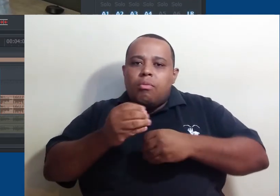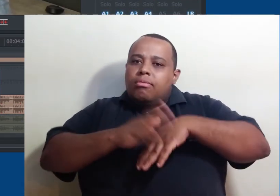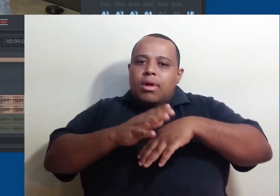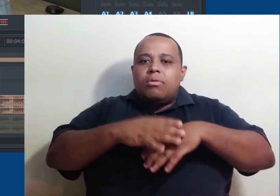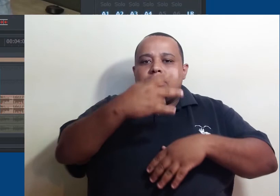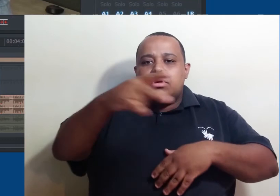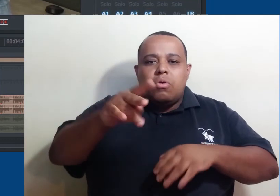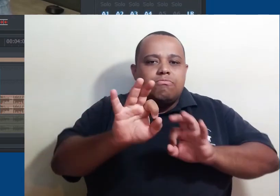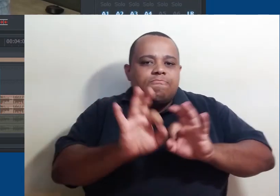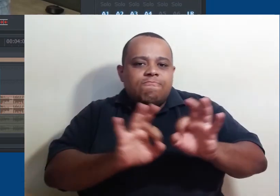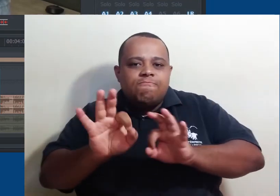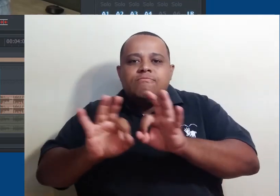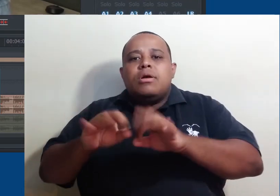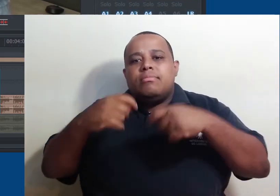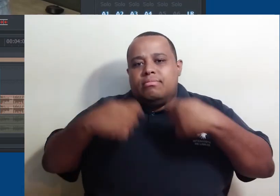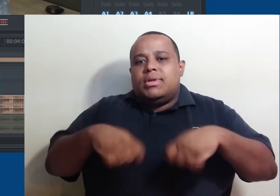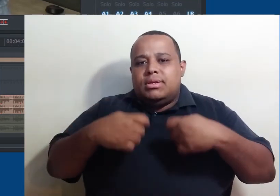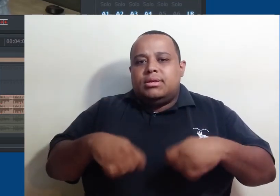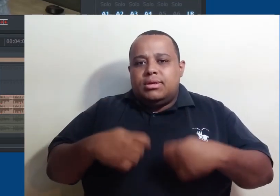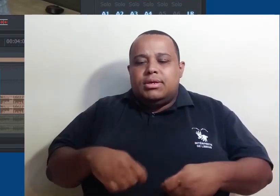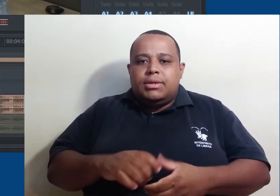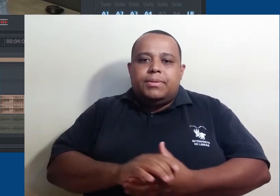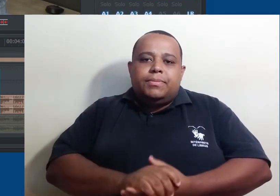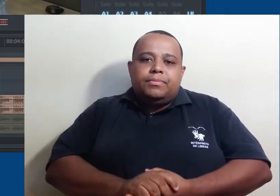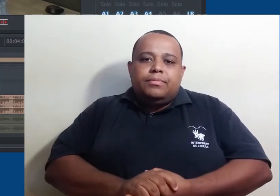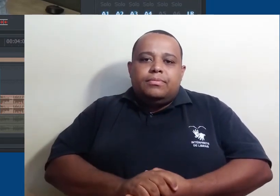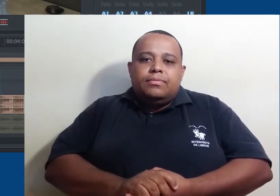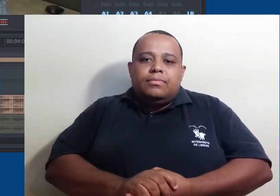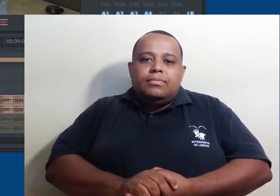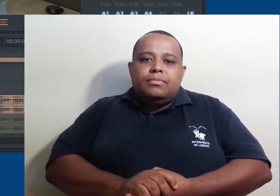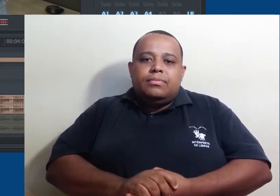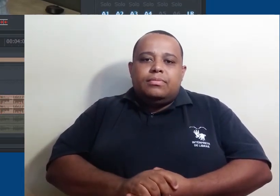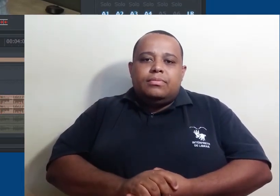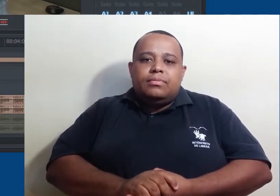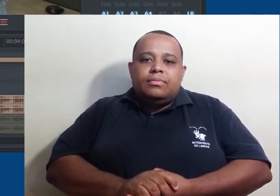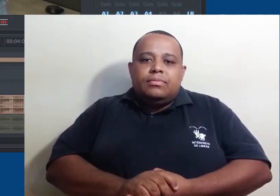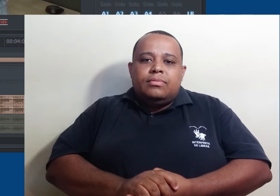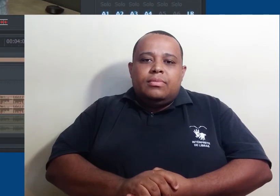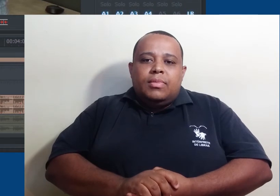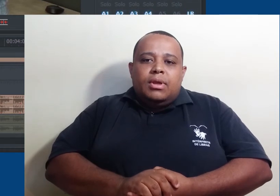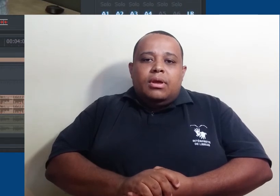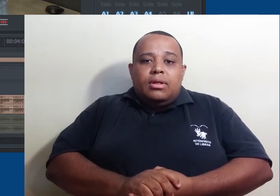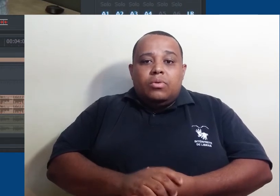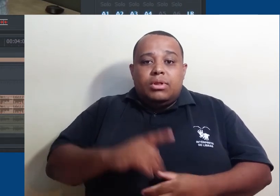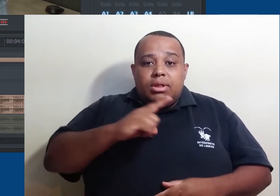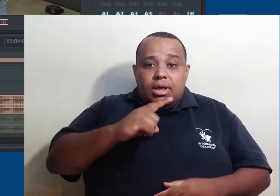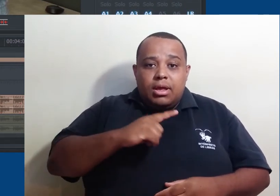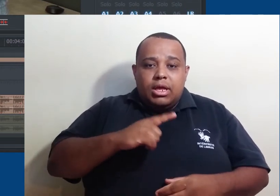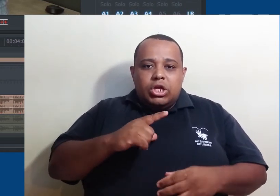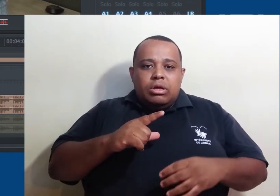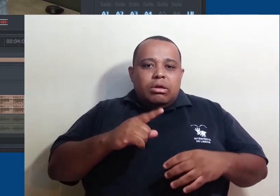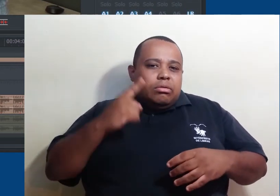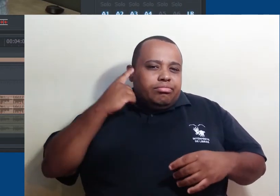Muitos professores estão tendo que se adaptar para usar a EAD em seu cotidiano. Então, apesar de tirar o ruído, ele